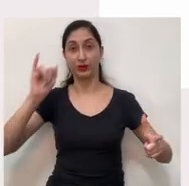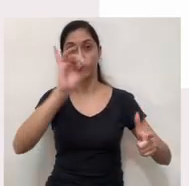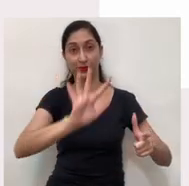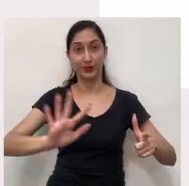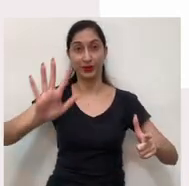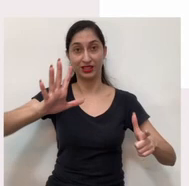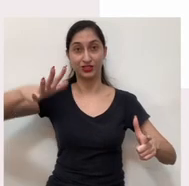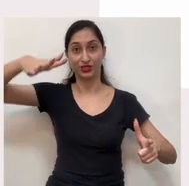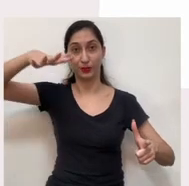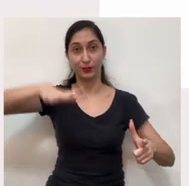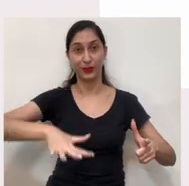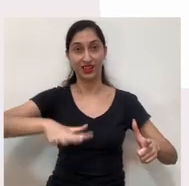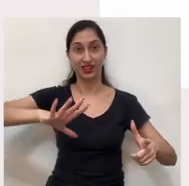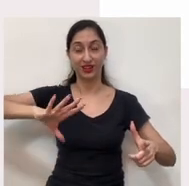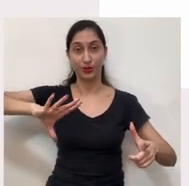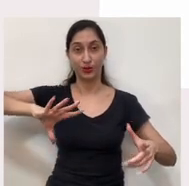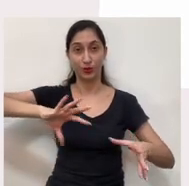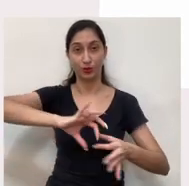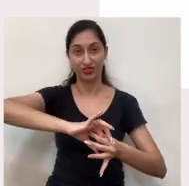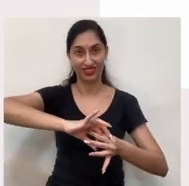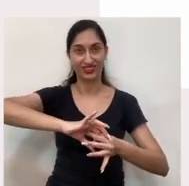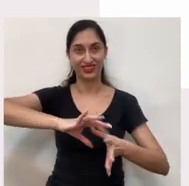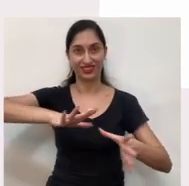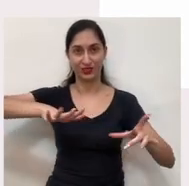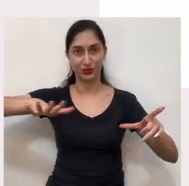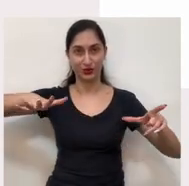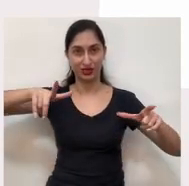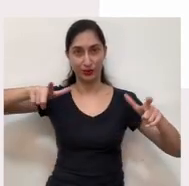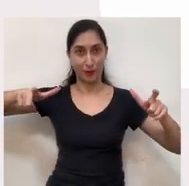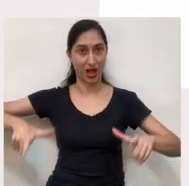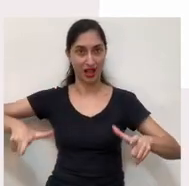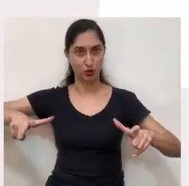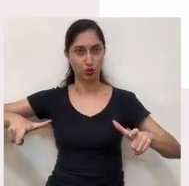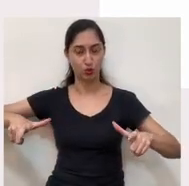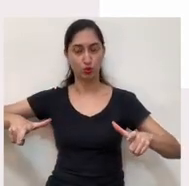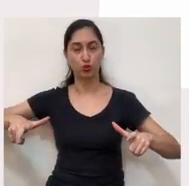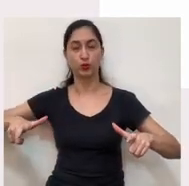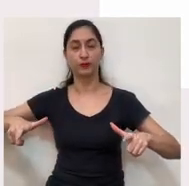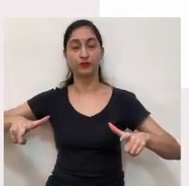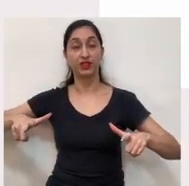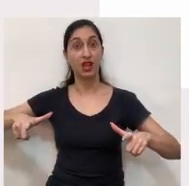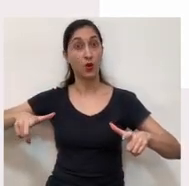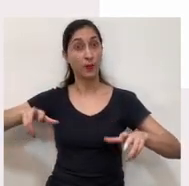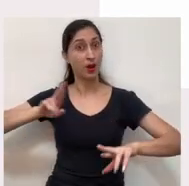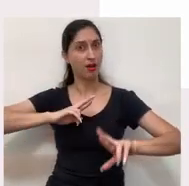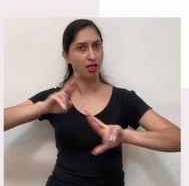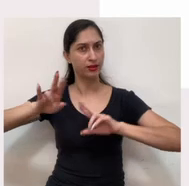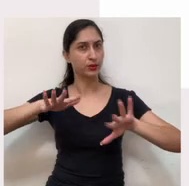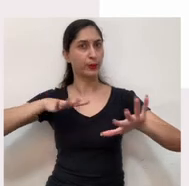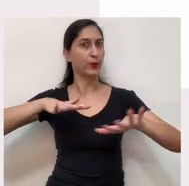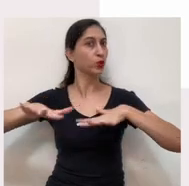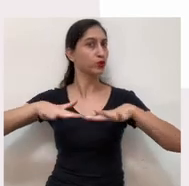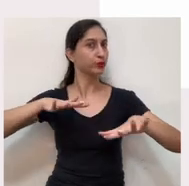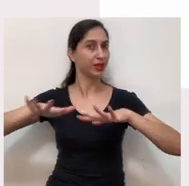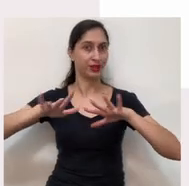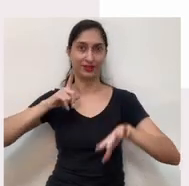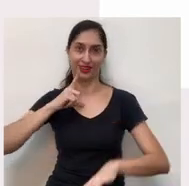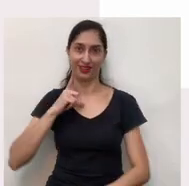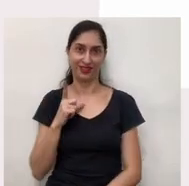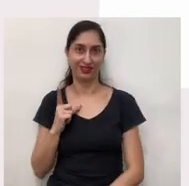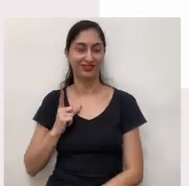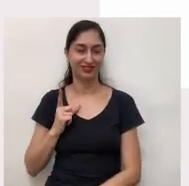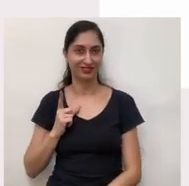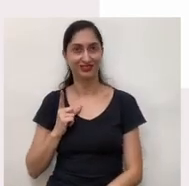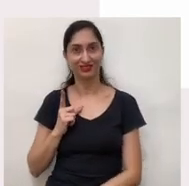se conectar, né? Se fixar, vamos dizer assim, né? É uma relação de muita mobilidade também, né?